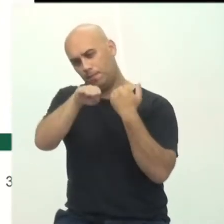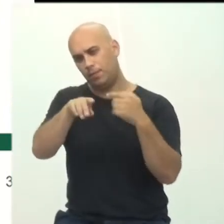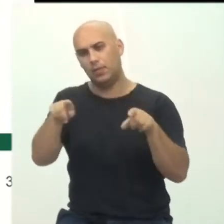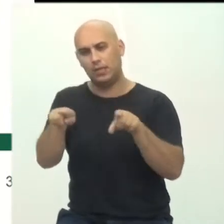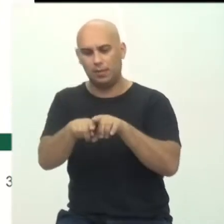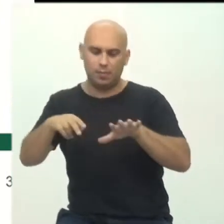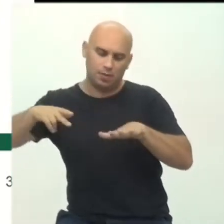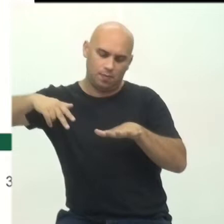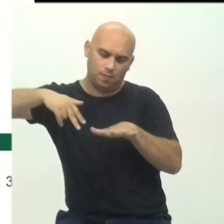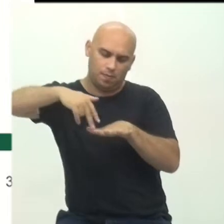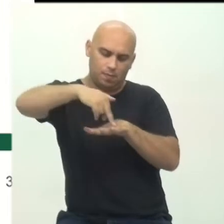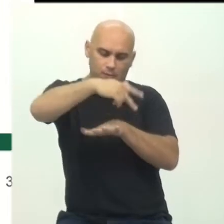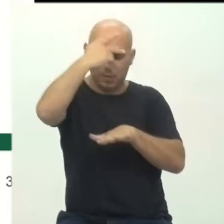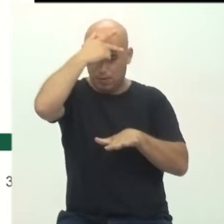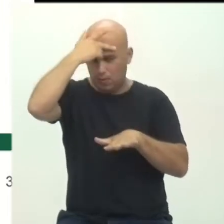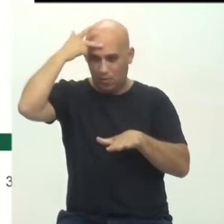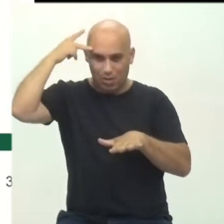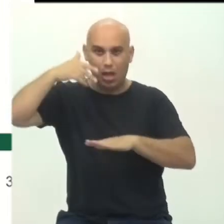de pedestre.